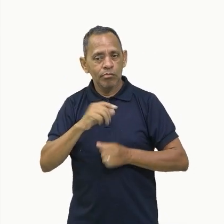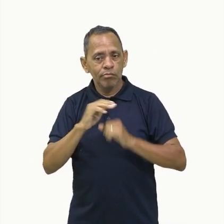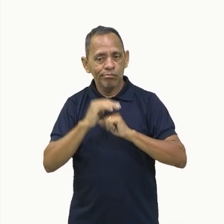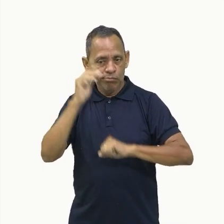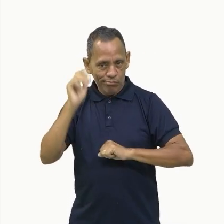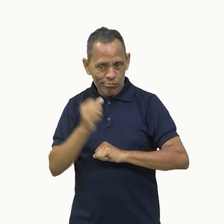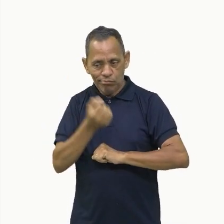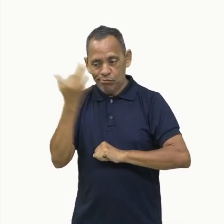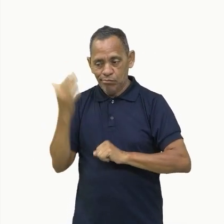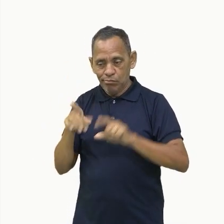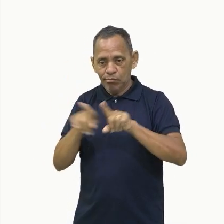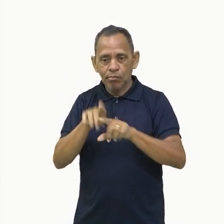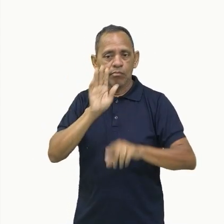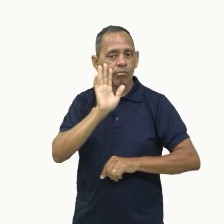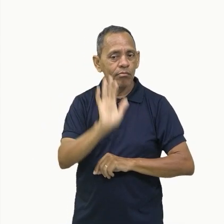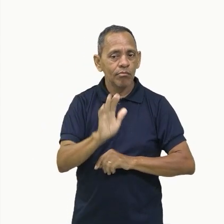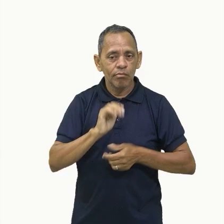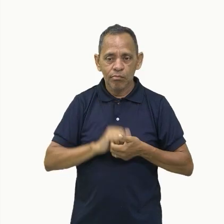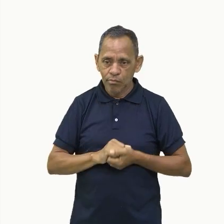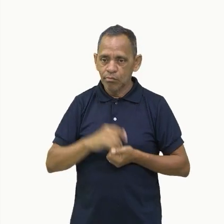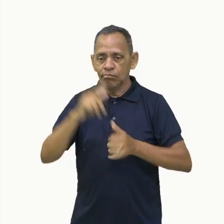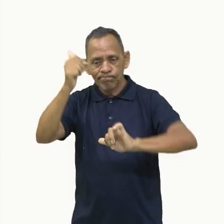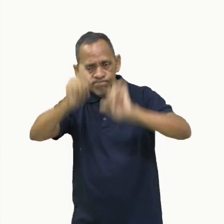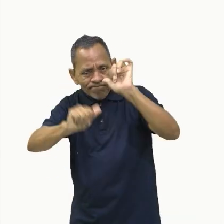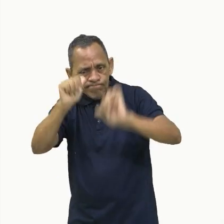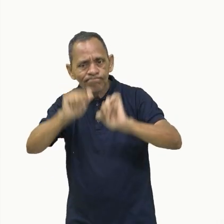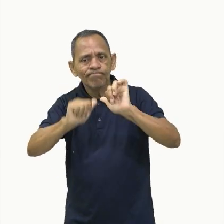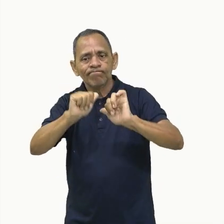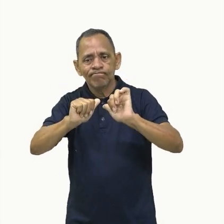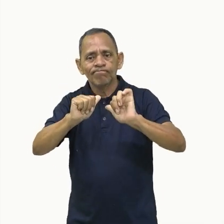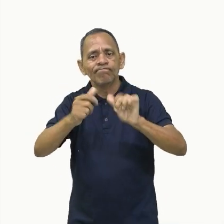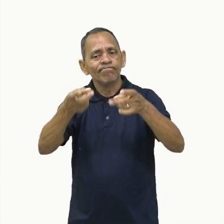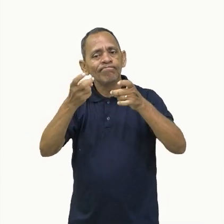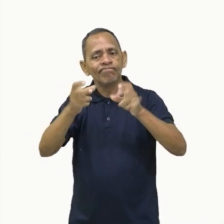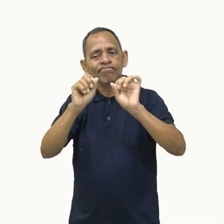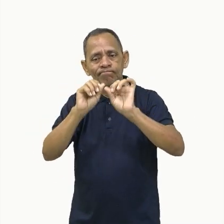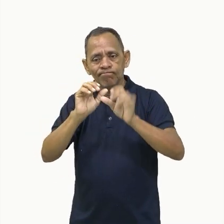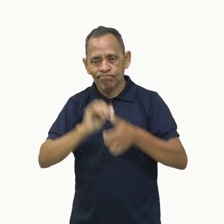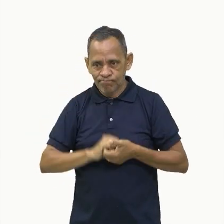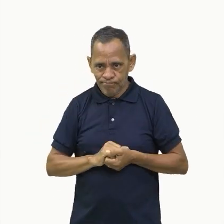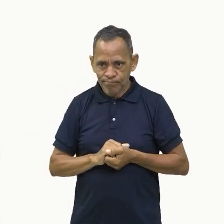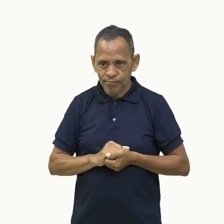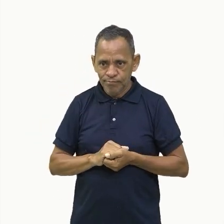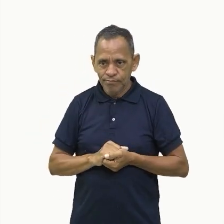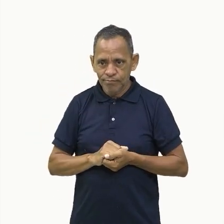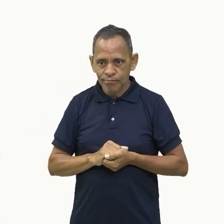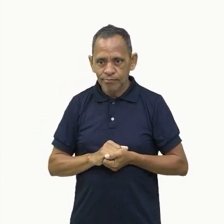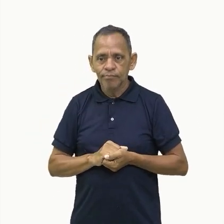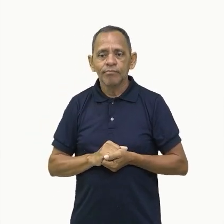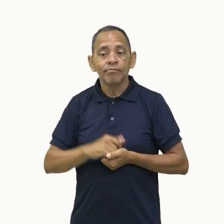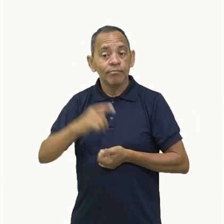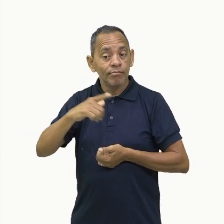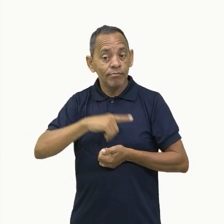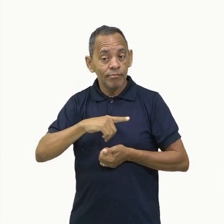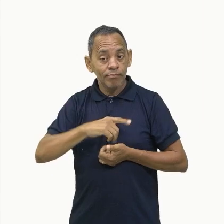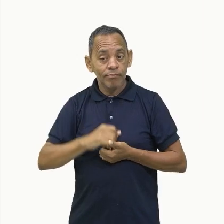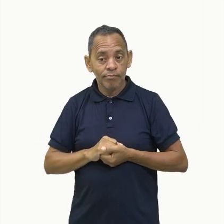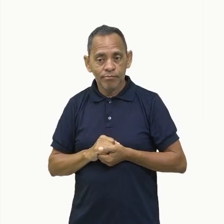quantidade, porém, a gente analisando, né, a gente vai observar que vai ter